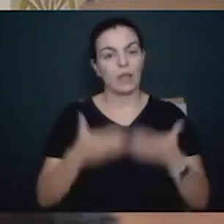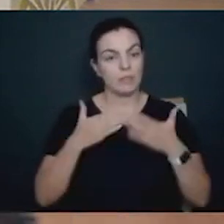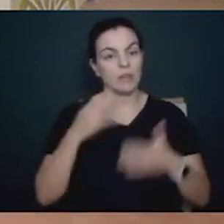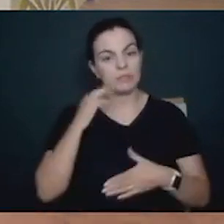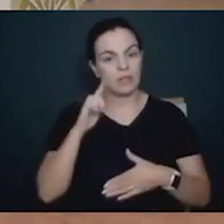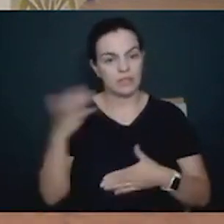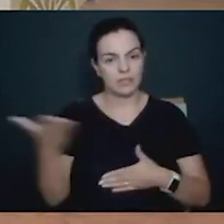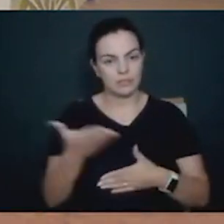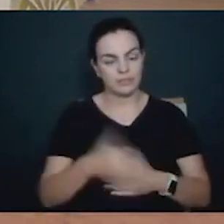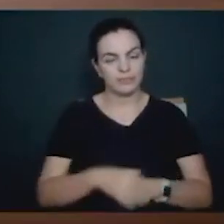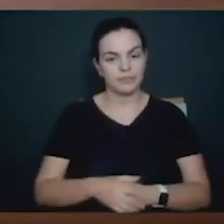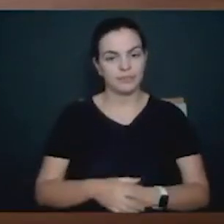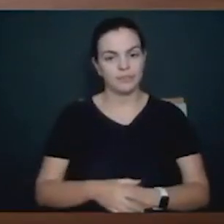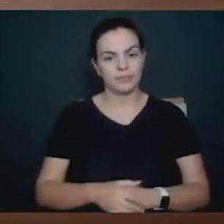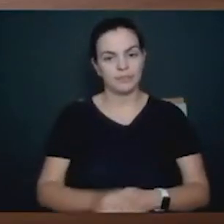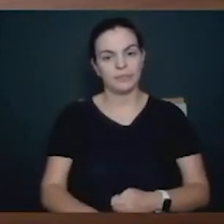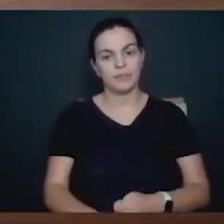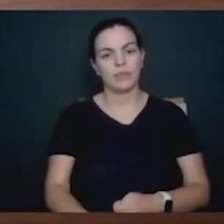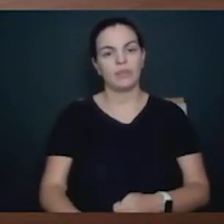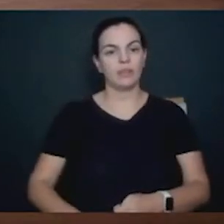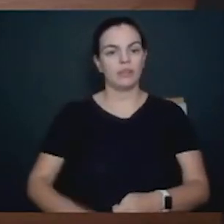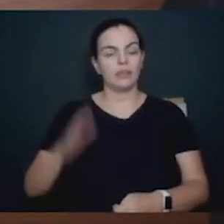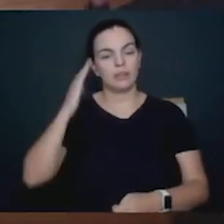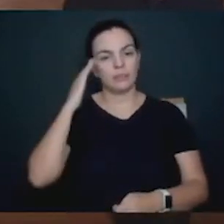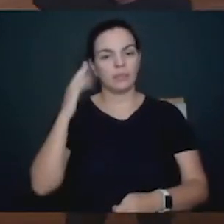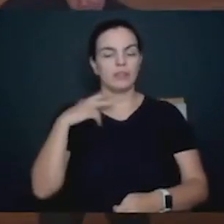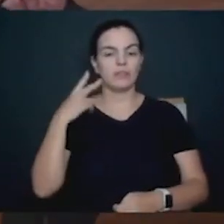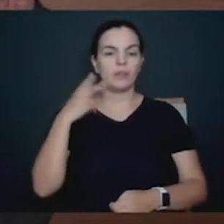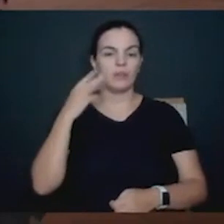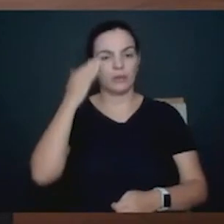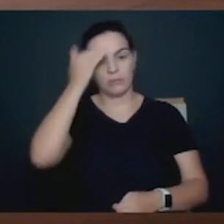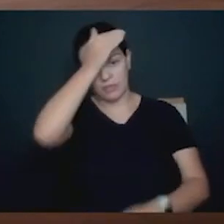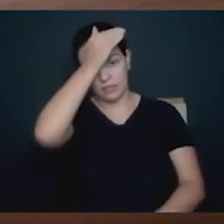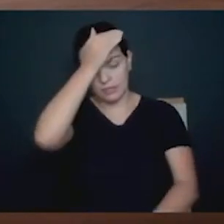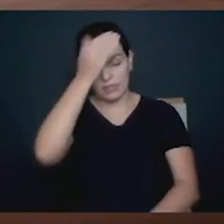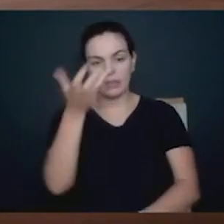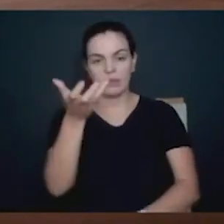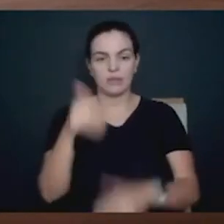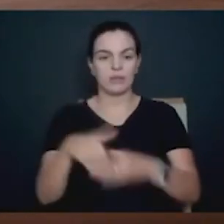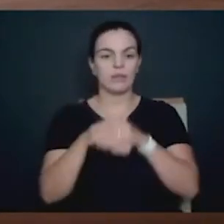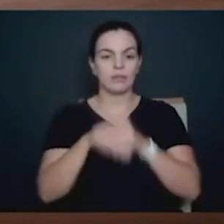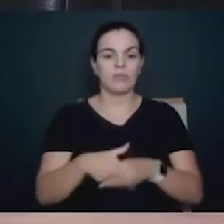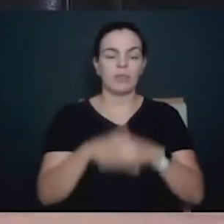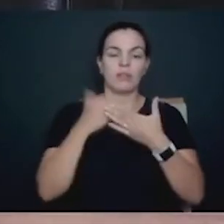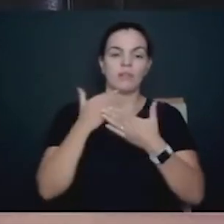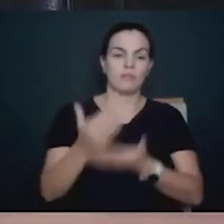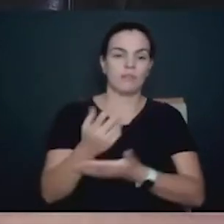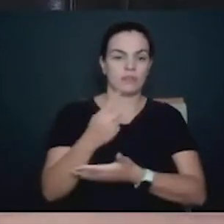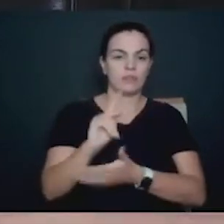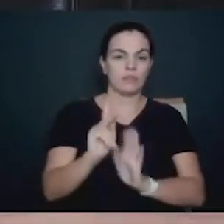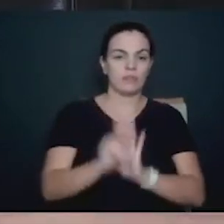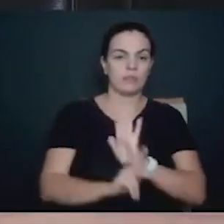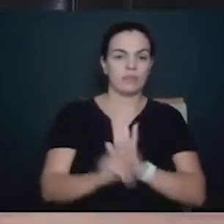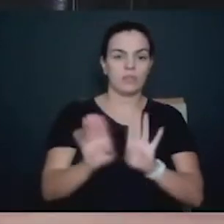palavra. Obrigada, vereador Marcelo Facchinello. Quero cumprimentar o vereador pelo projeto, o João também